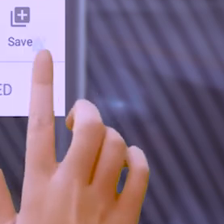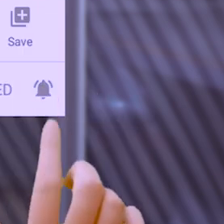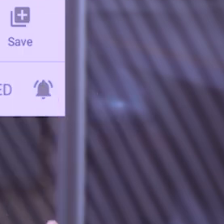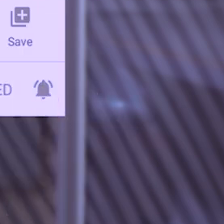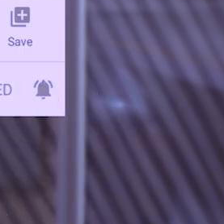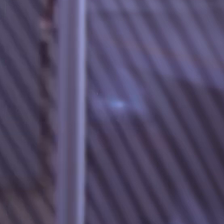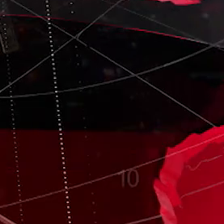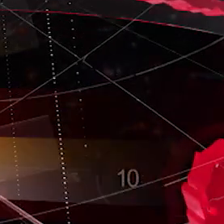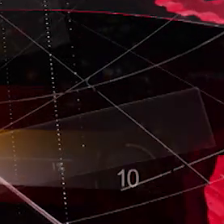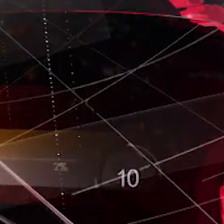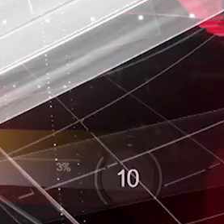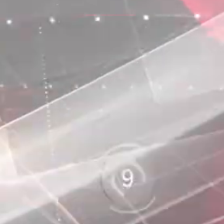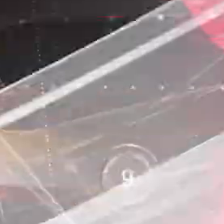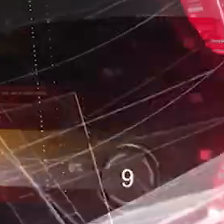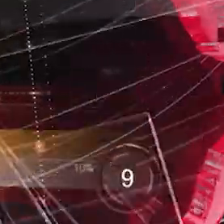de notificação.